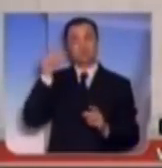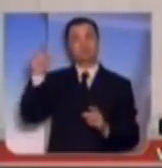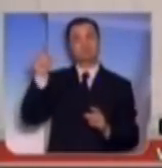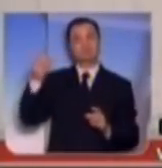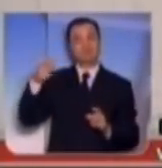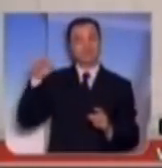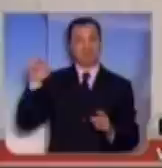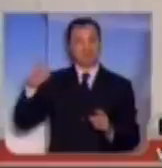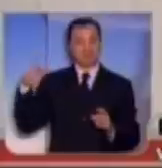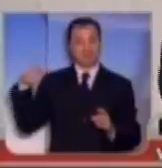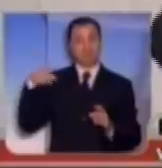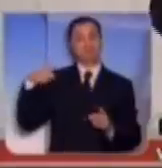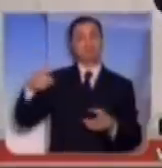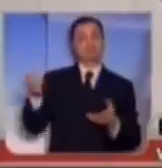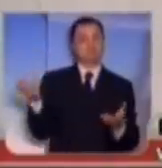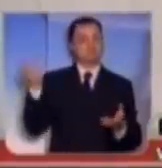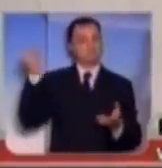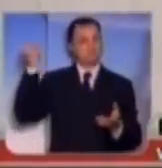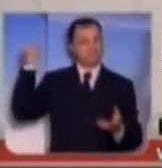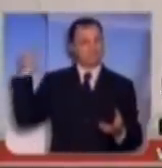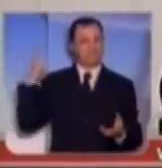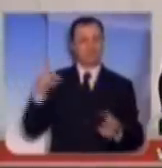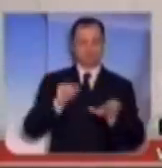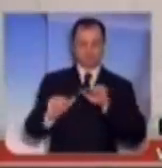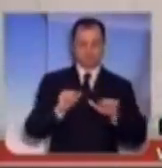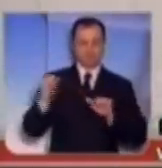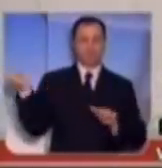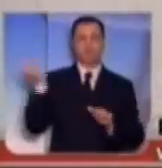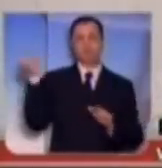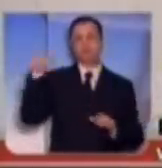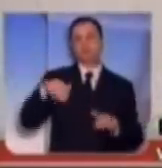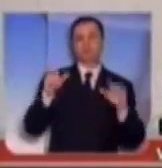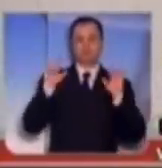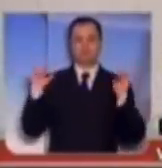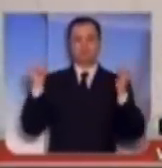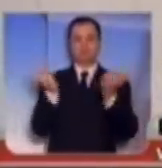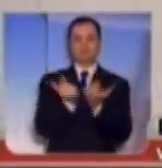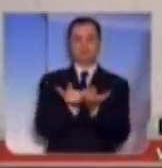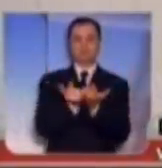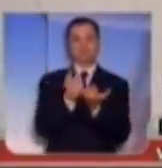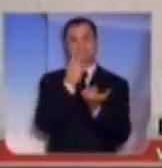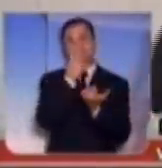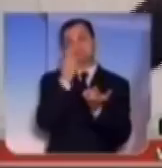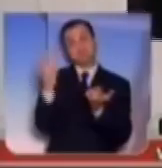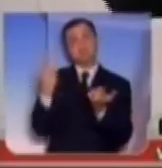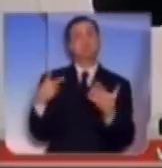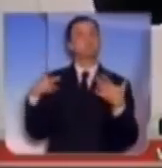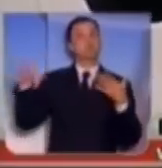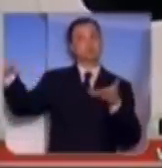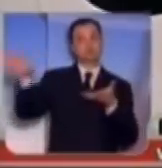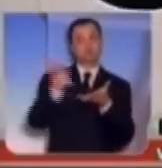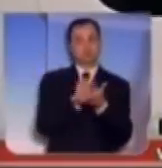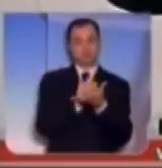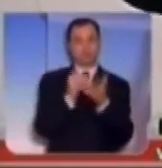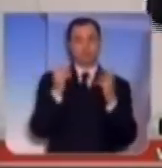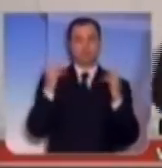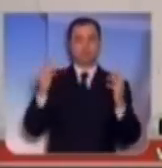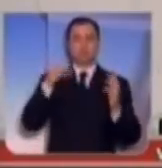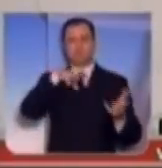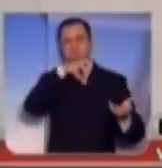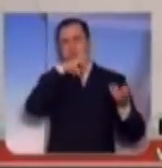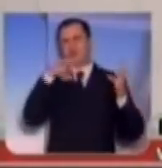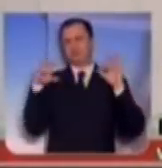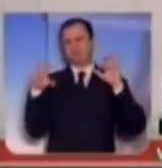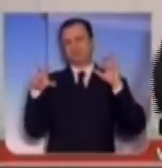ex-deputado César Calegari, que fez um trabalho importante aqui na Assembleia Legislativa, me parece que ele se tornou agora um